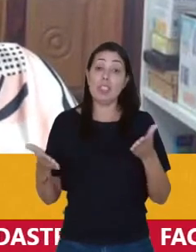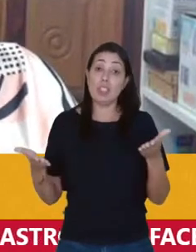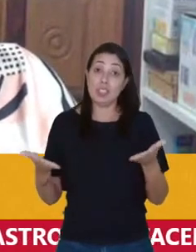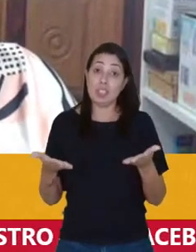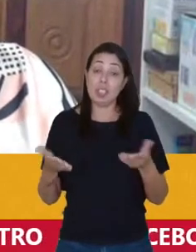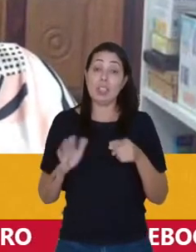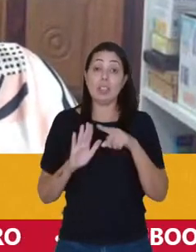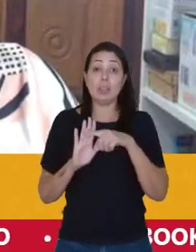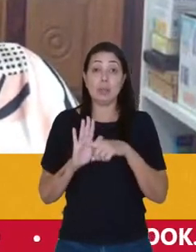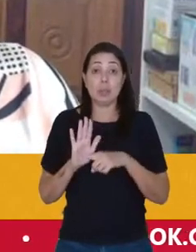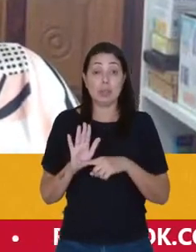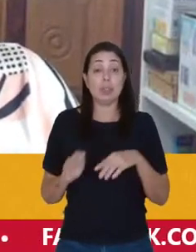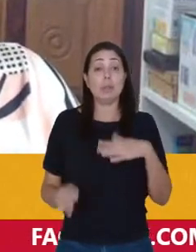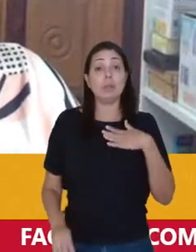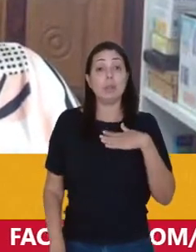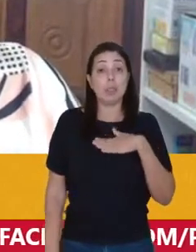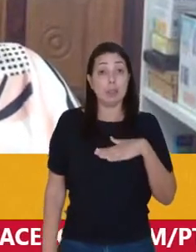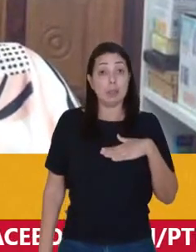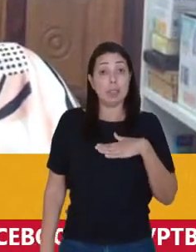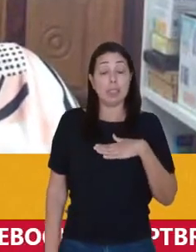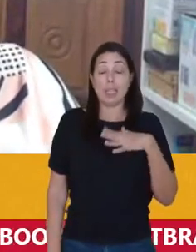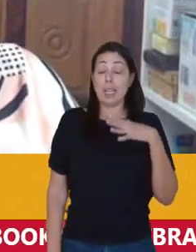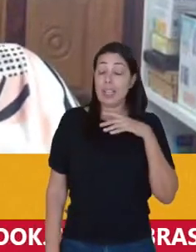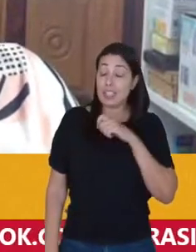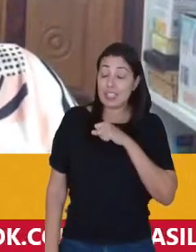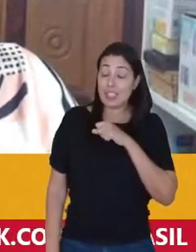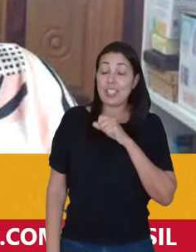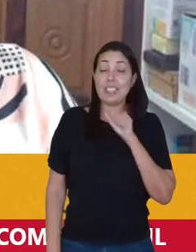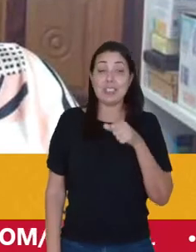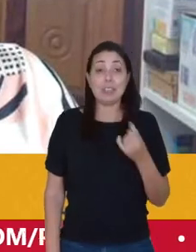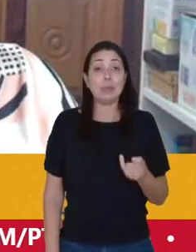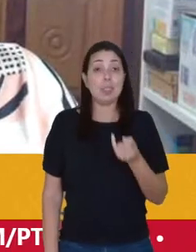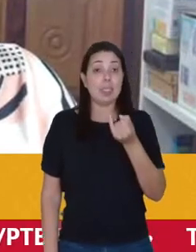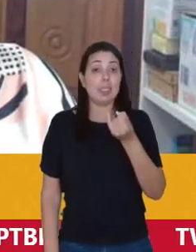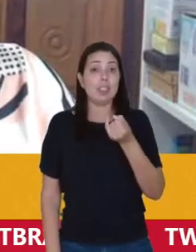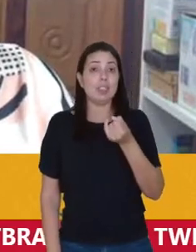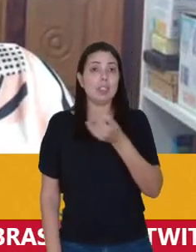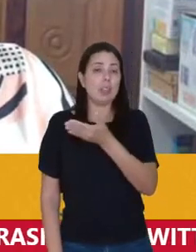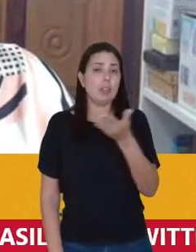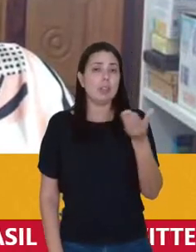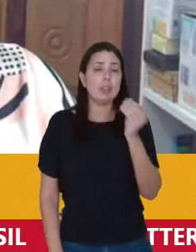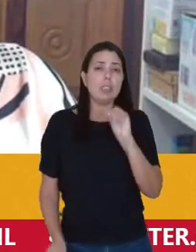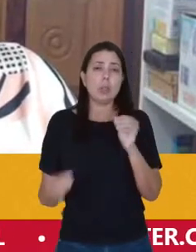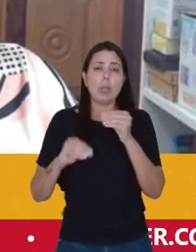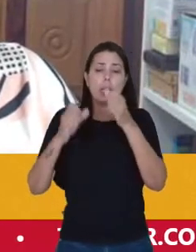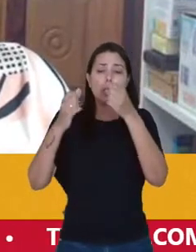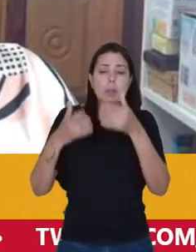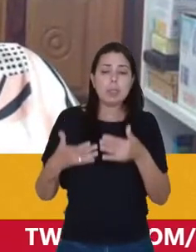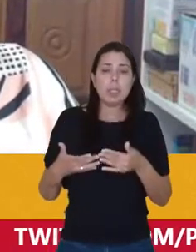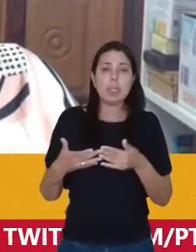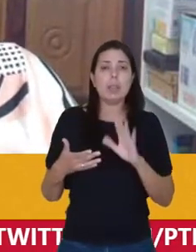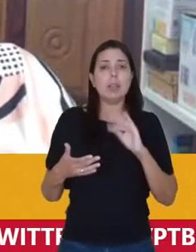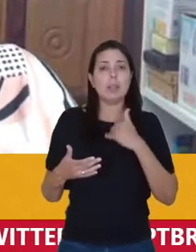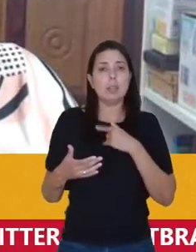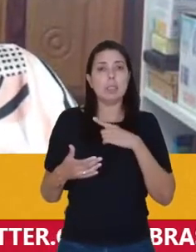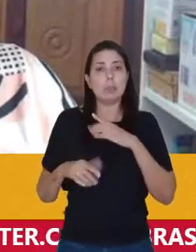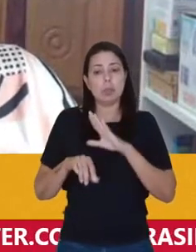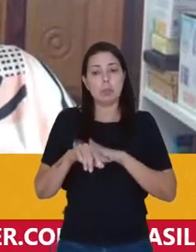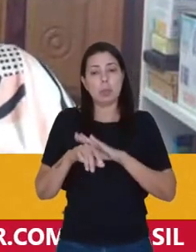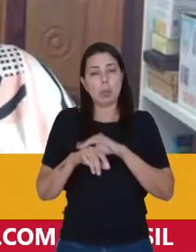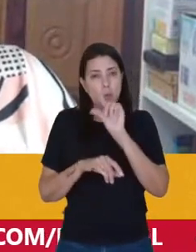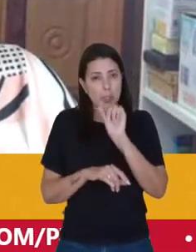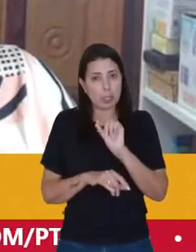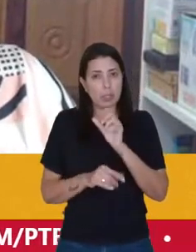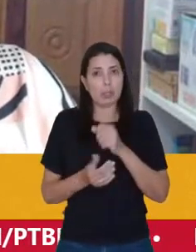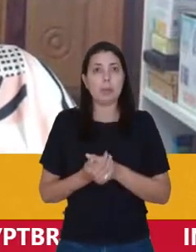nosso programa. Eu achei muito, muito importante as questões que vocês colocaram. A gente tem pouquinho tempo,